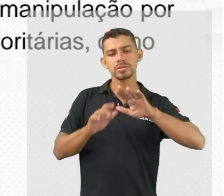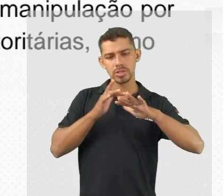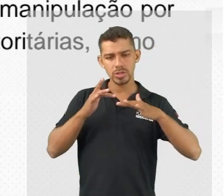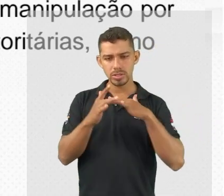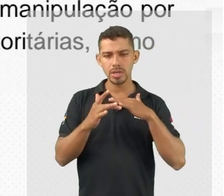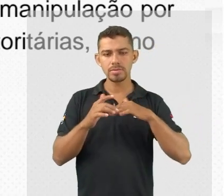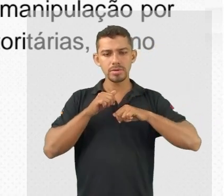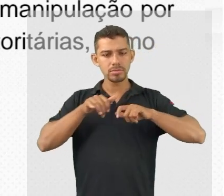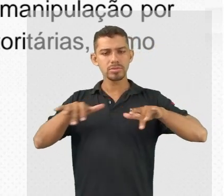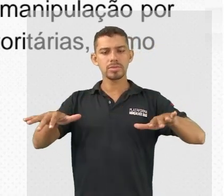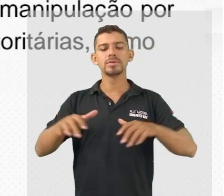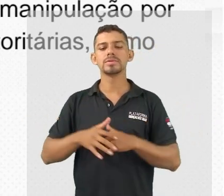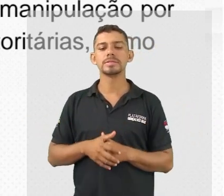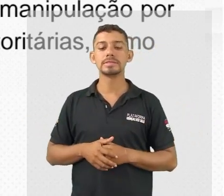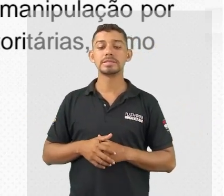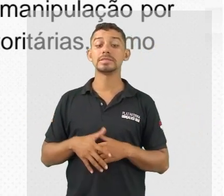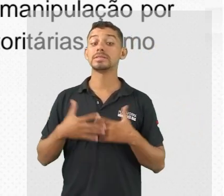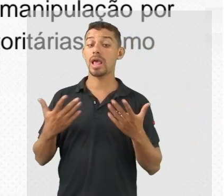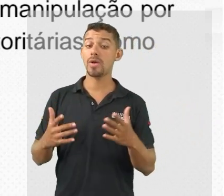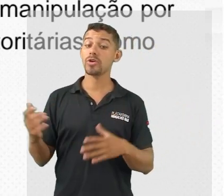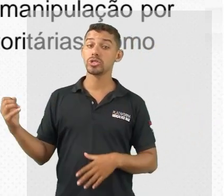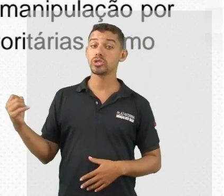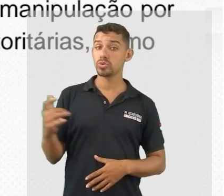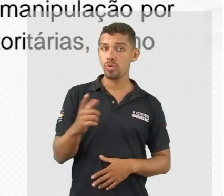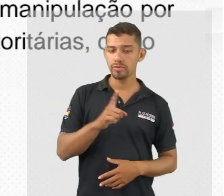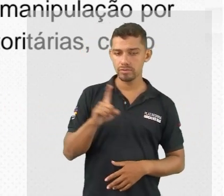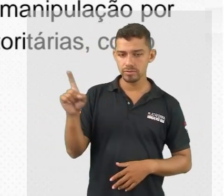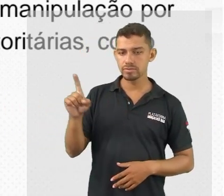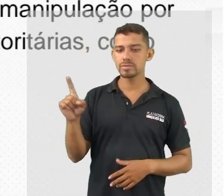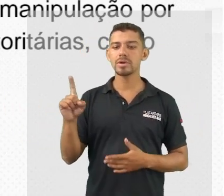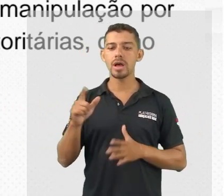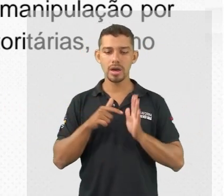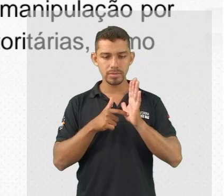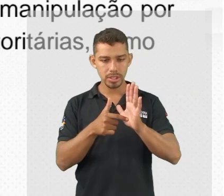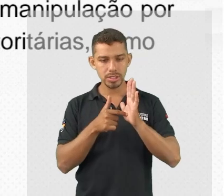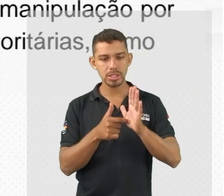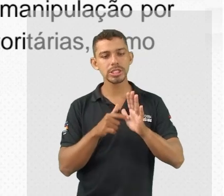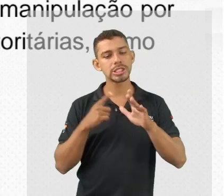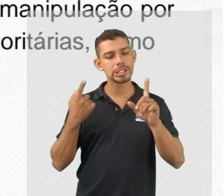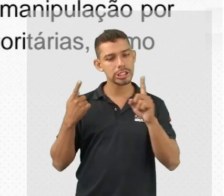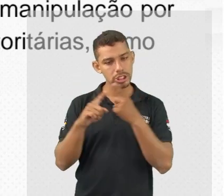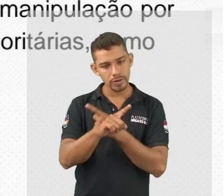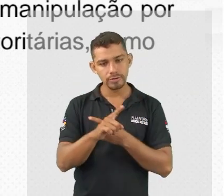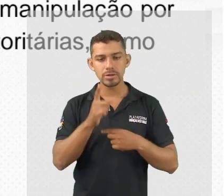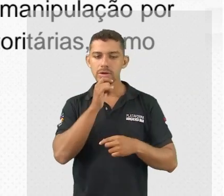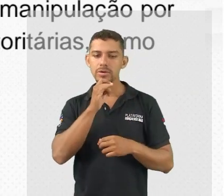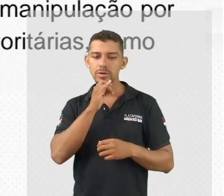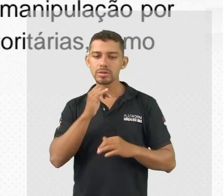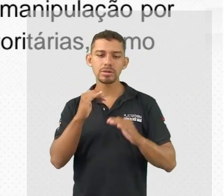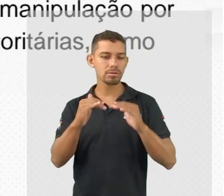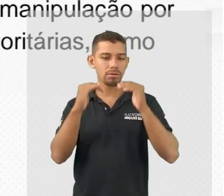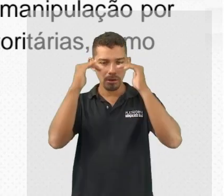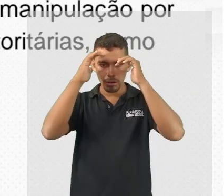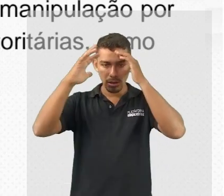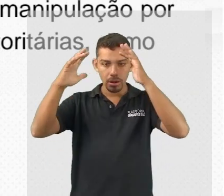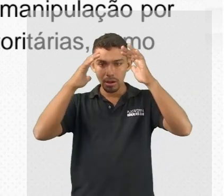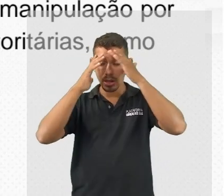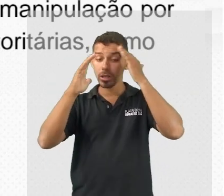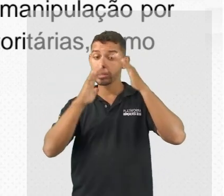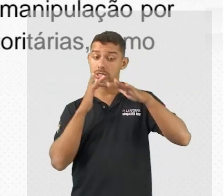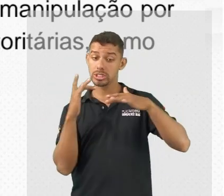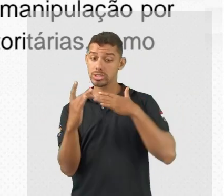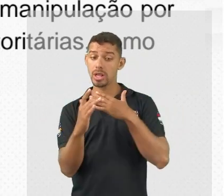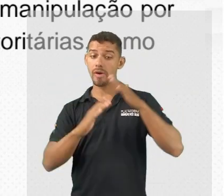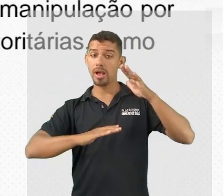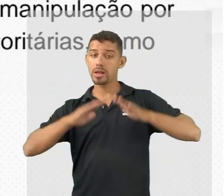coletivamente. No entanto, esse novo cenário também apresenta desafios, como a superficialidade do engajamento digital.